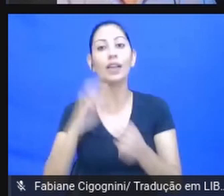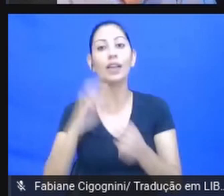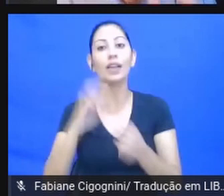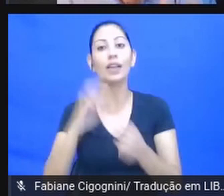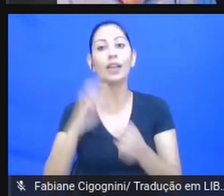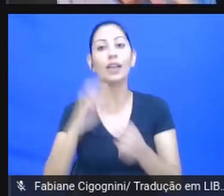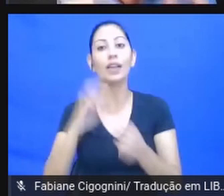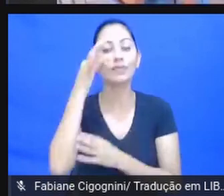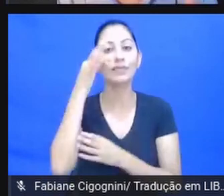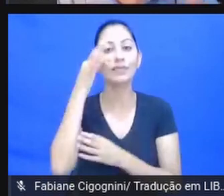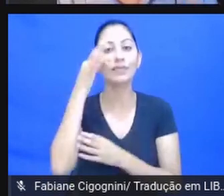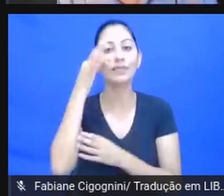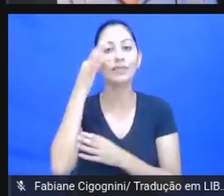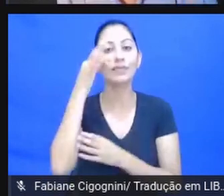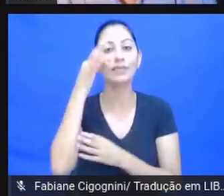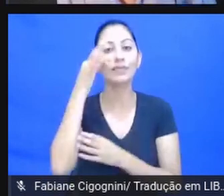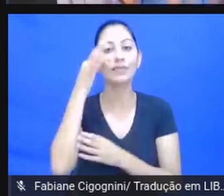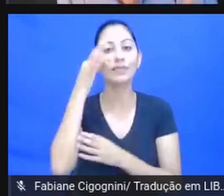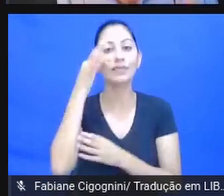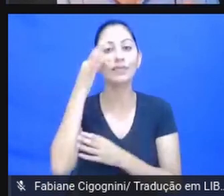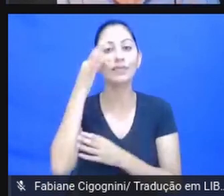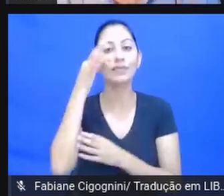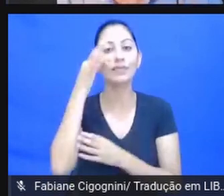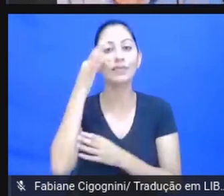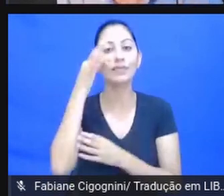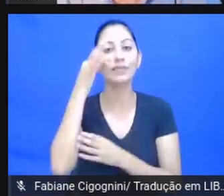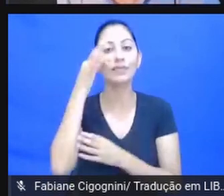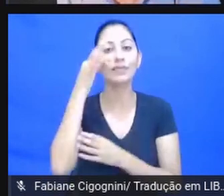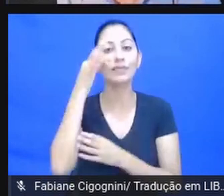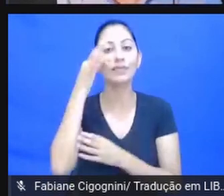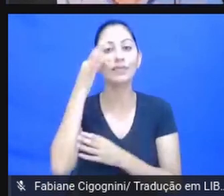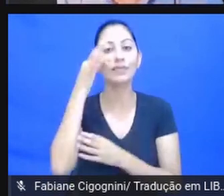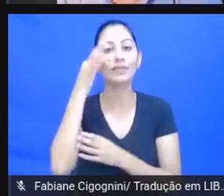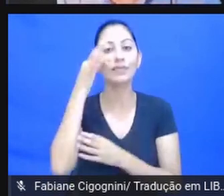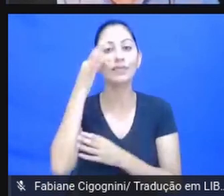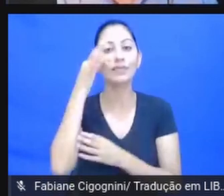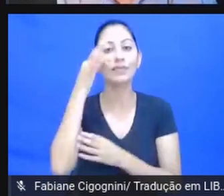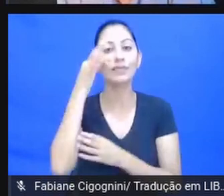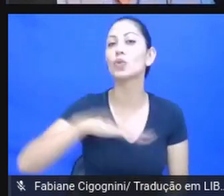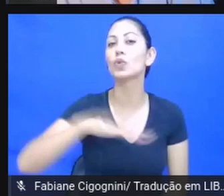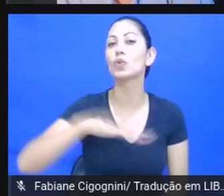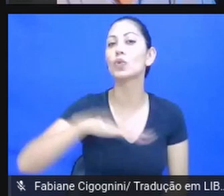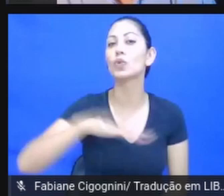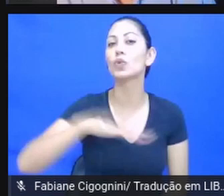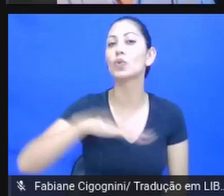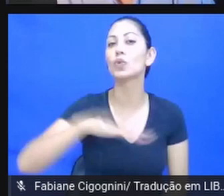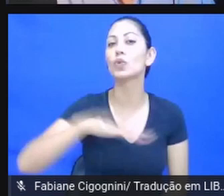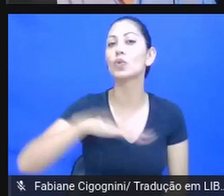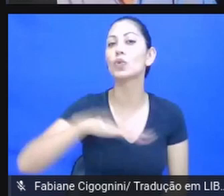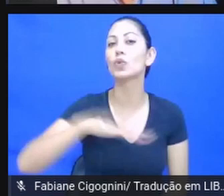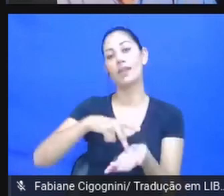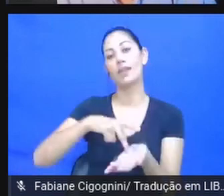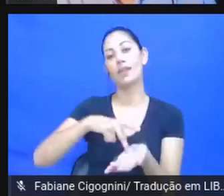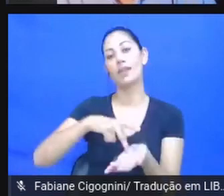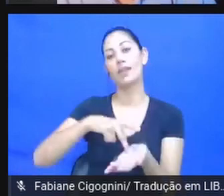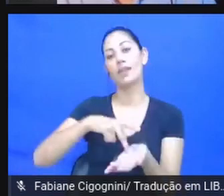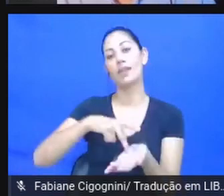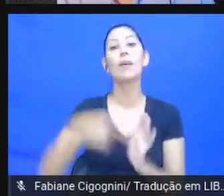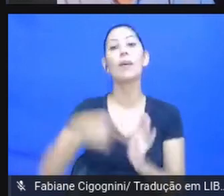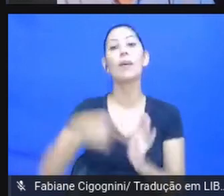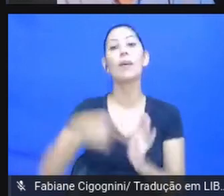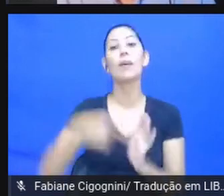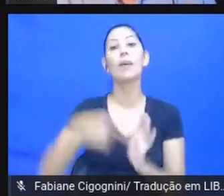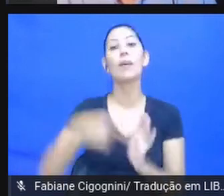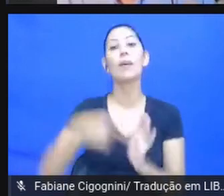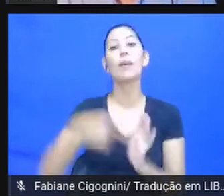reais, trabalhar com a apresentação do resultado de pesquisas. Então, essa mistura de